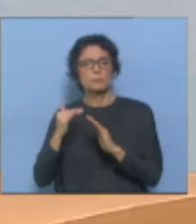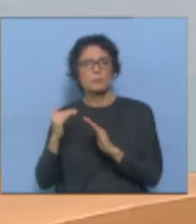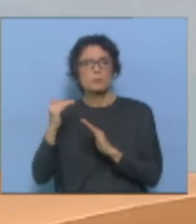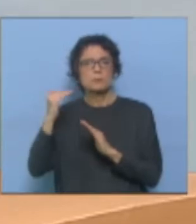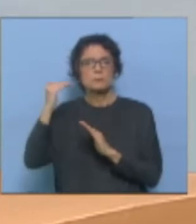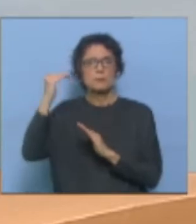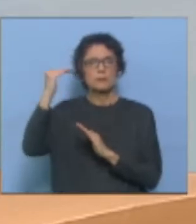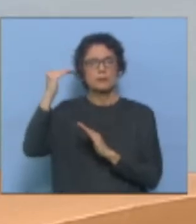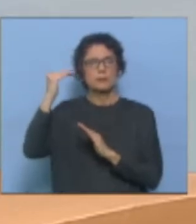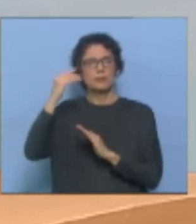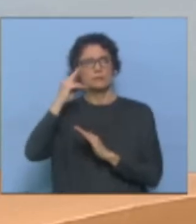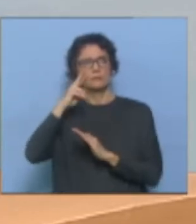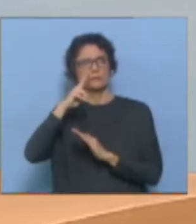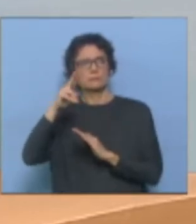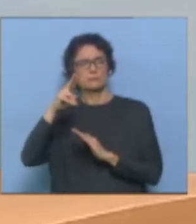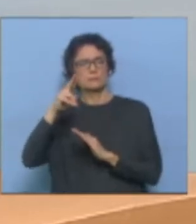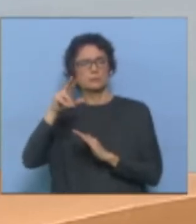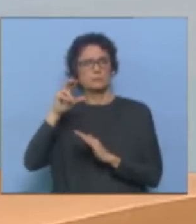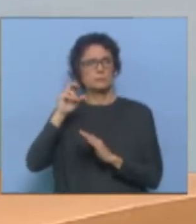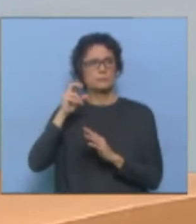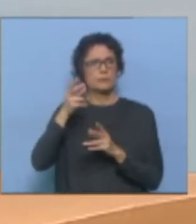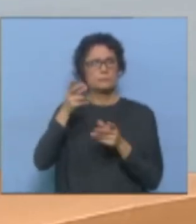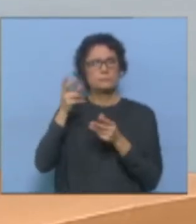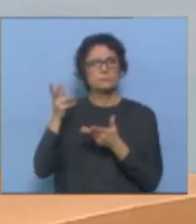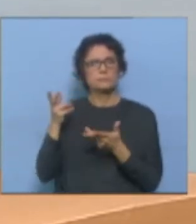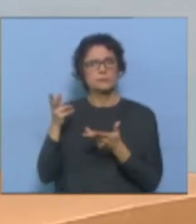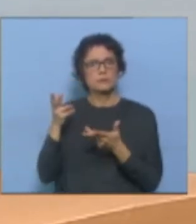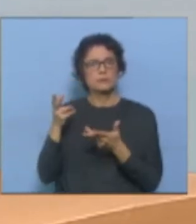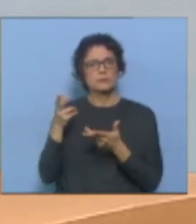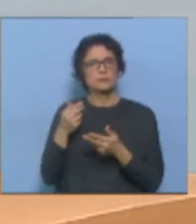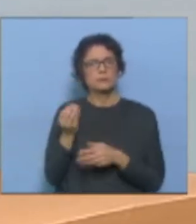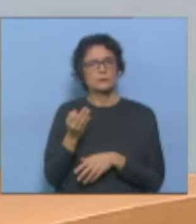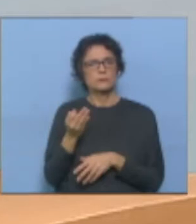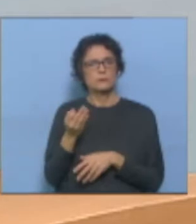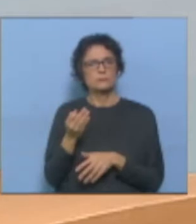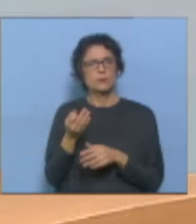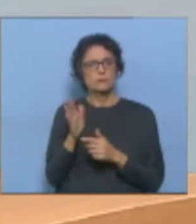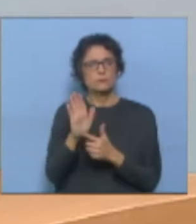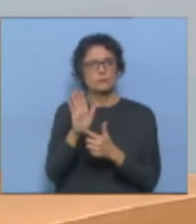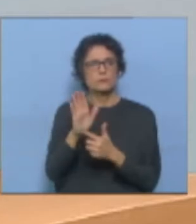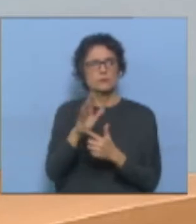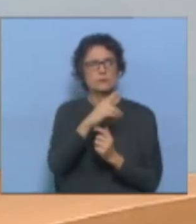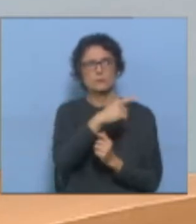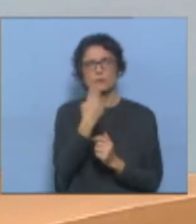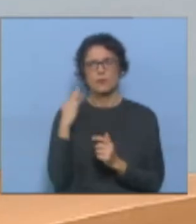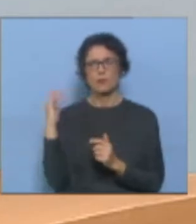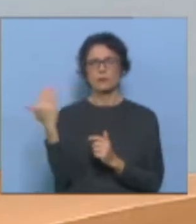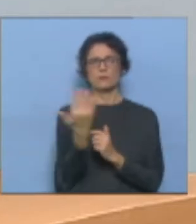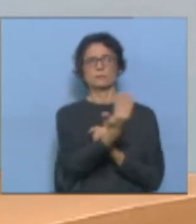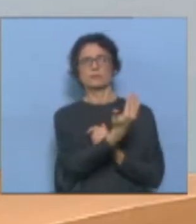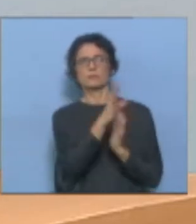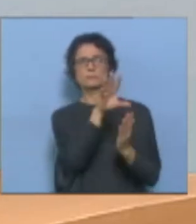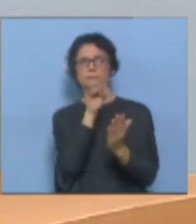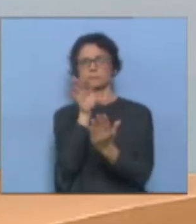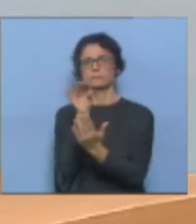de tanto dos padres que me acompanhavam, foram também me cativando o exemplo dos missionários, e foi assim que